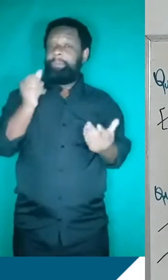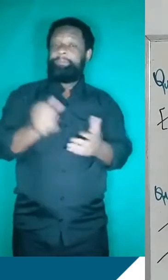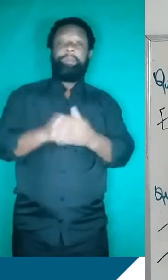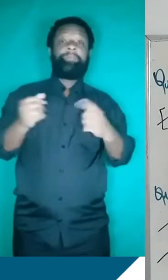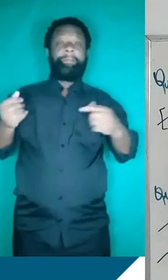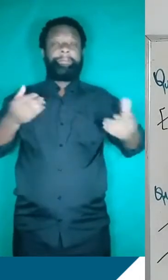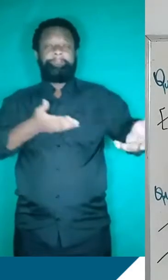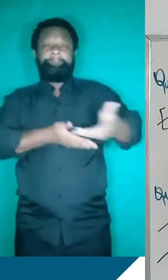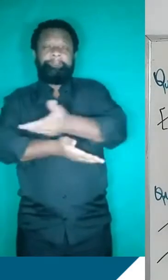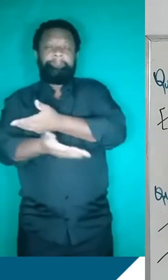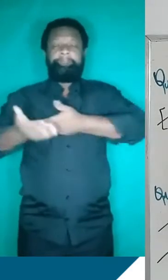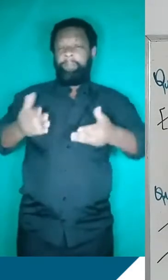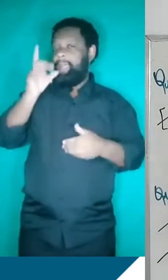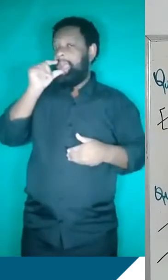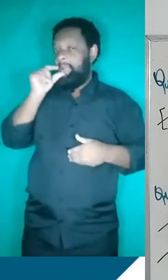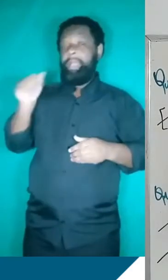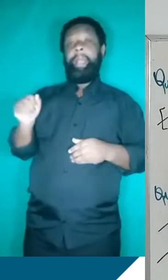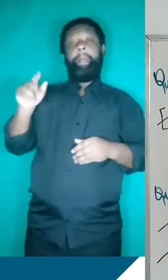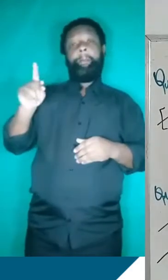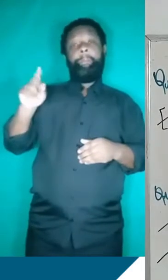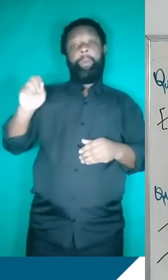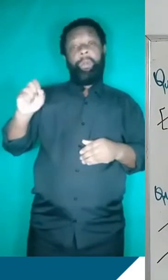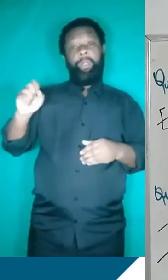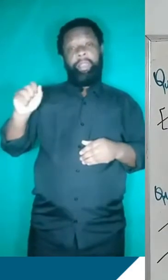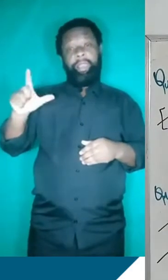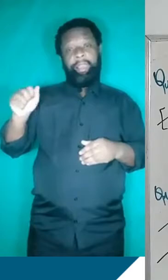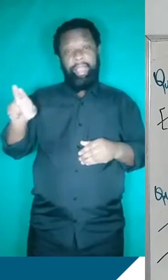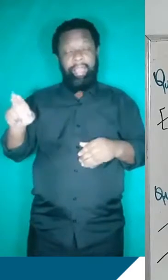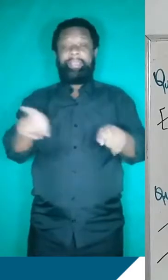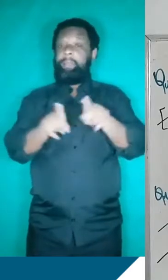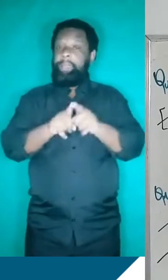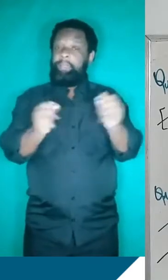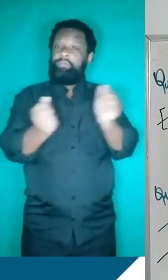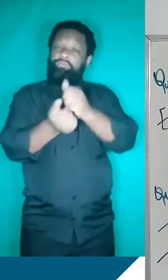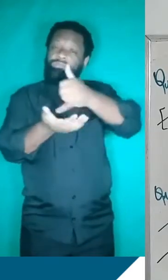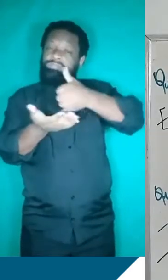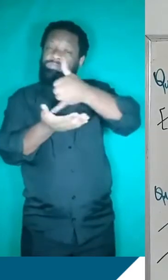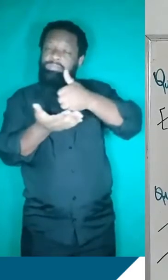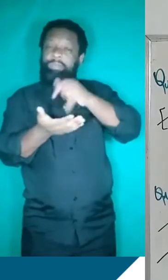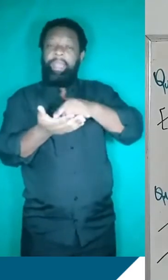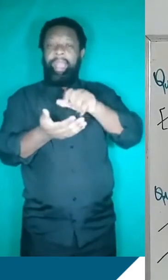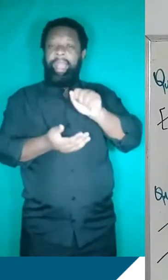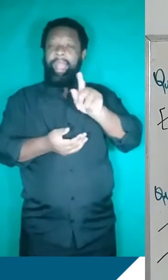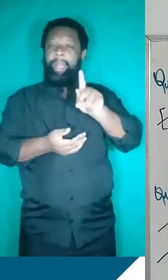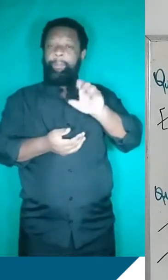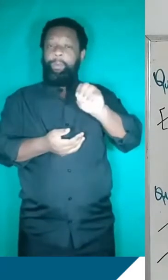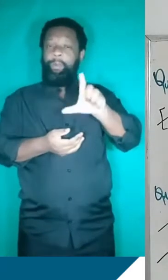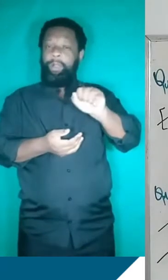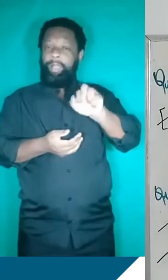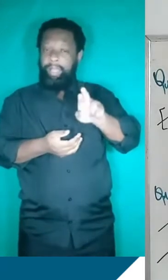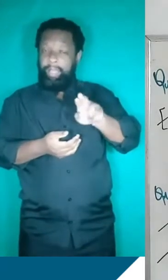polar. Então, ela consegue interagir com a água, que é polar, e também consegue interagir com a gordura, que é apolar. Por